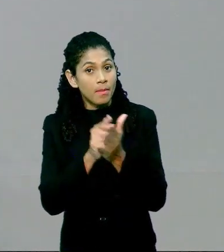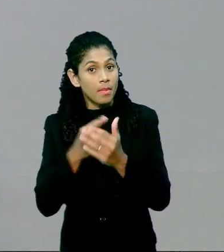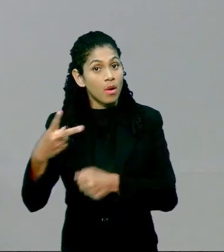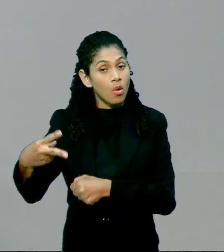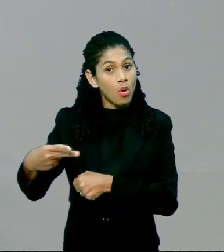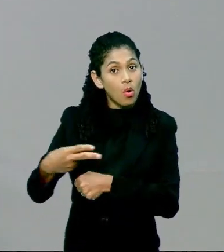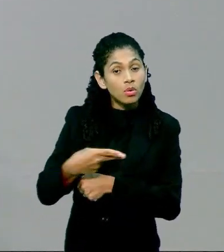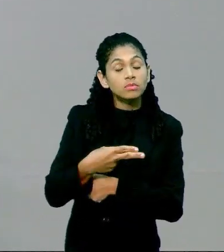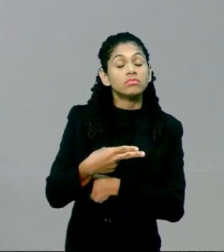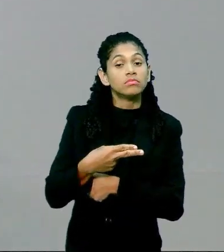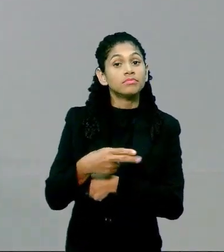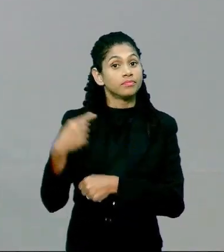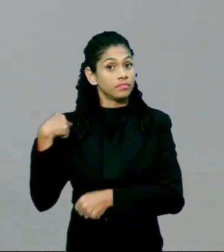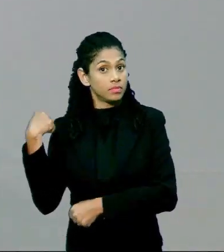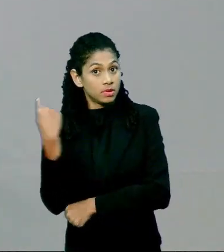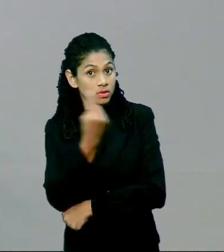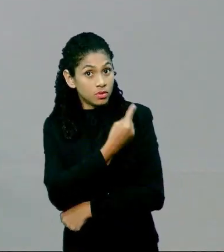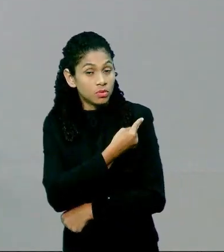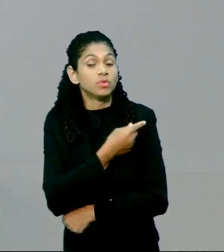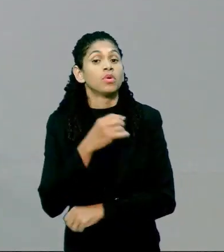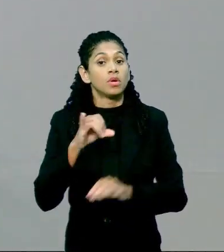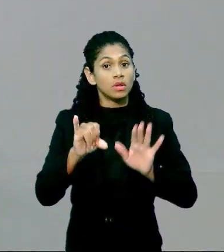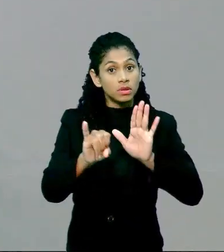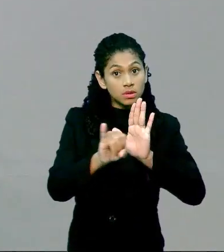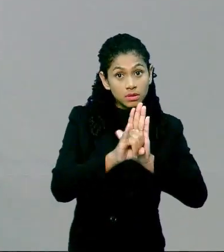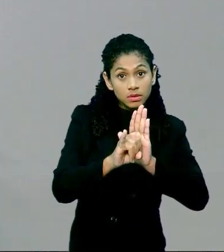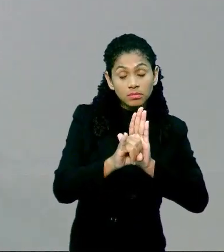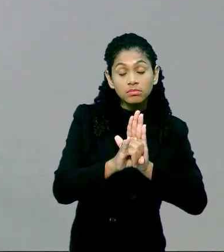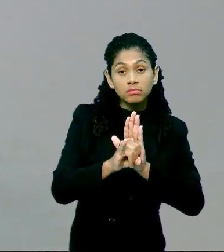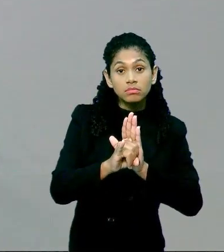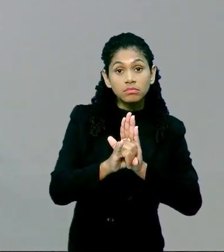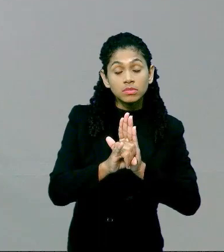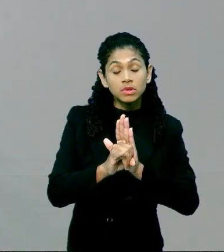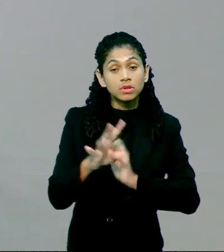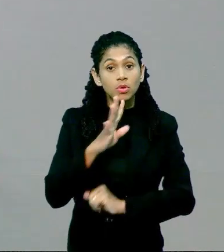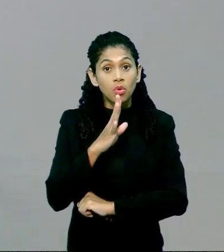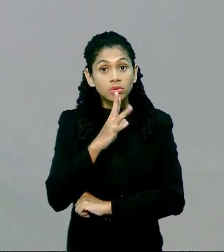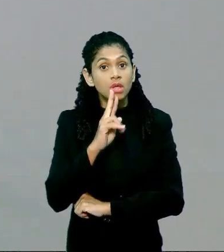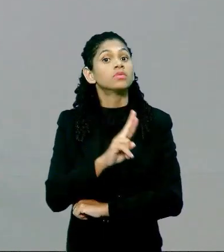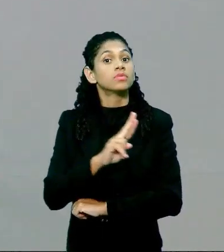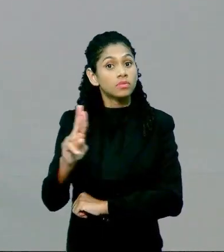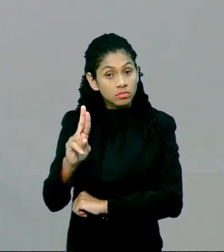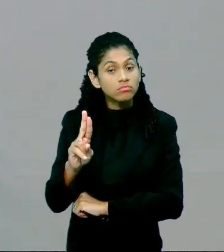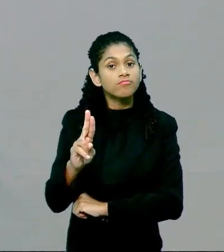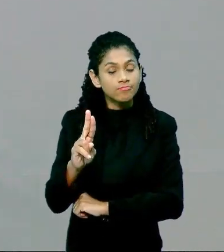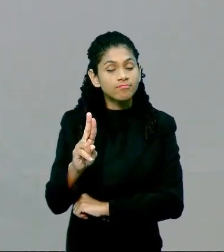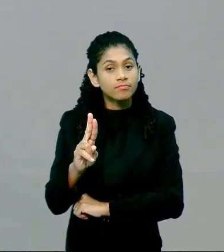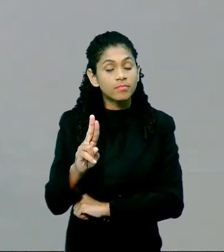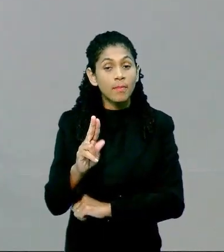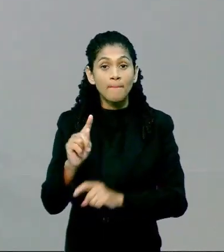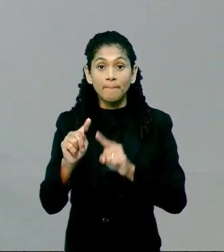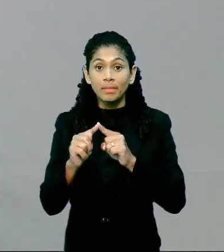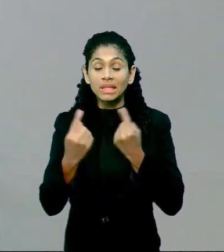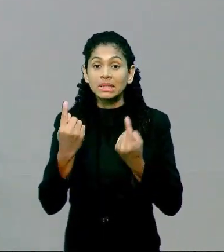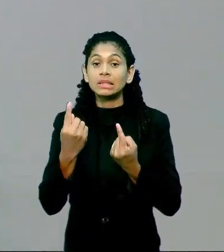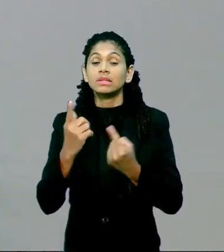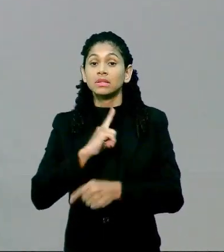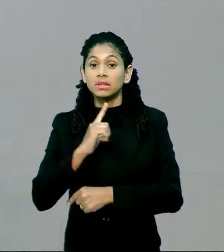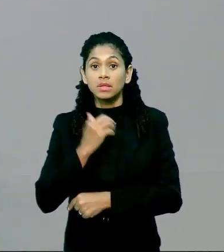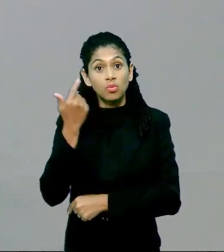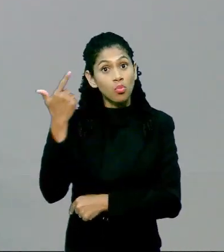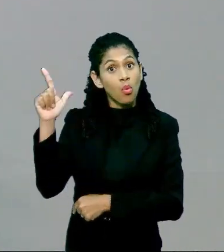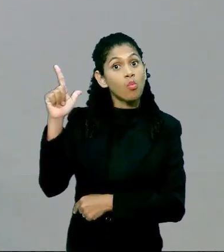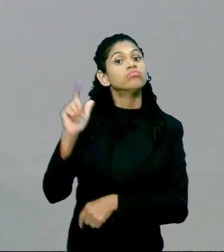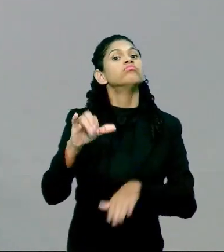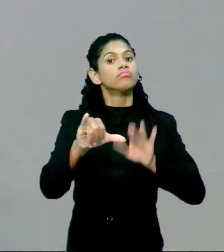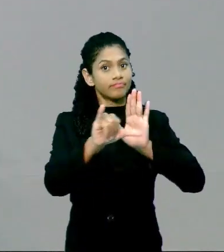consegue reconhecer esse segmento dessa brincadeira como esse nome, mas ela tem uma outra identidade, ela é símbolo de uma